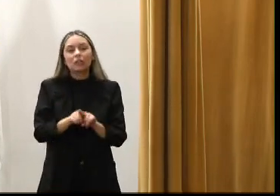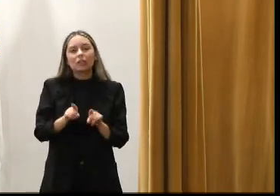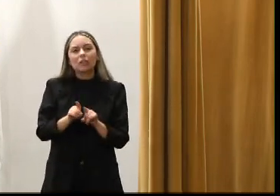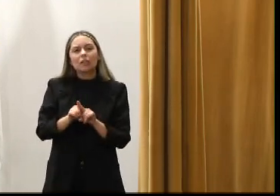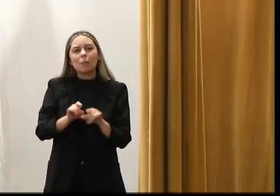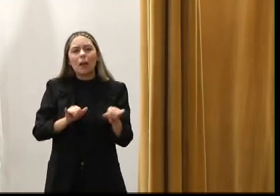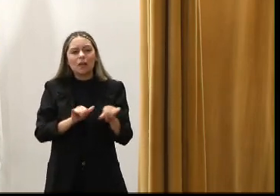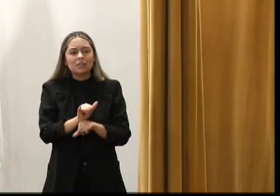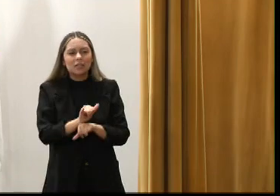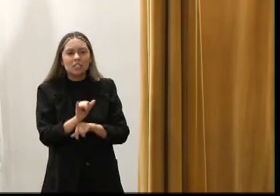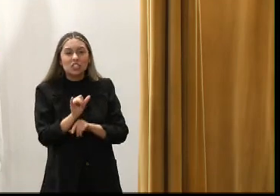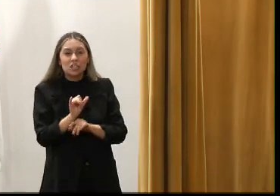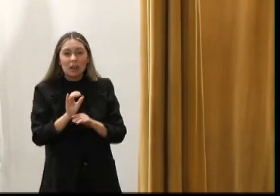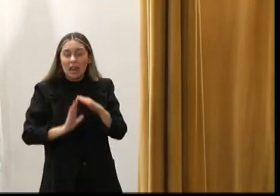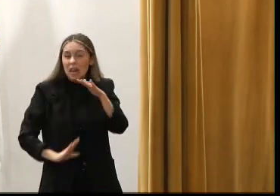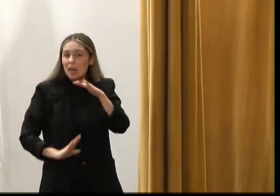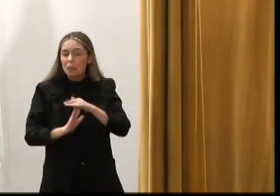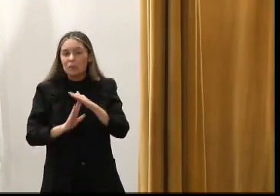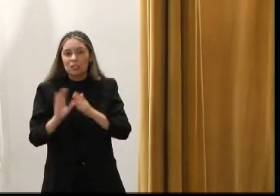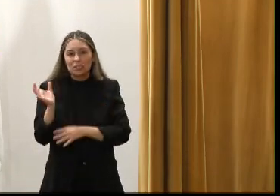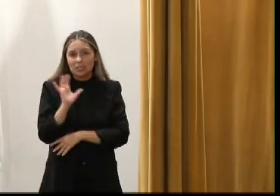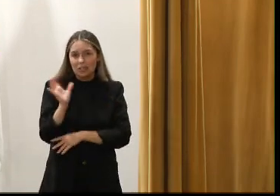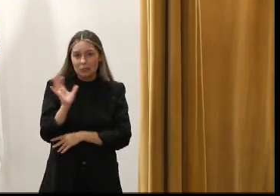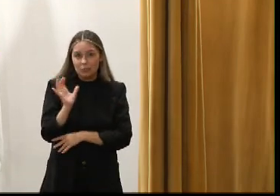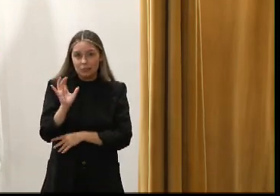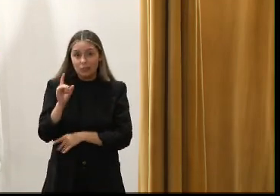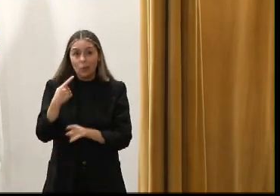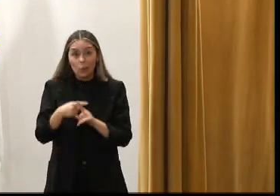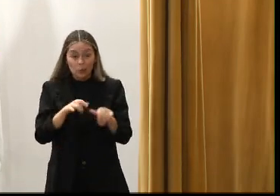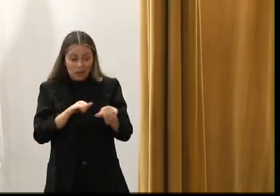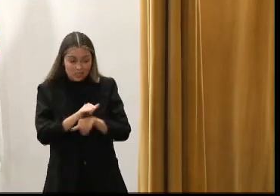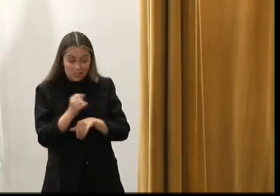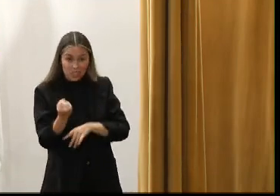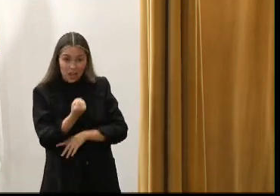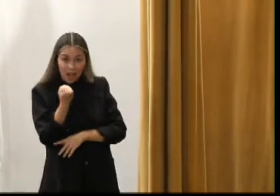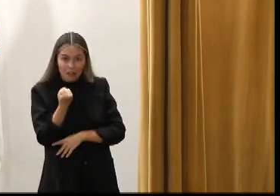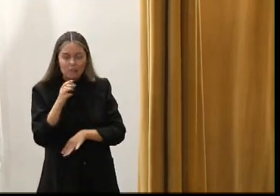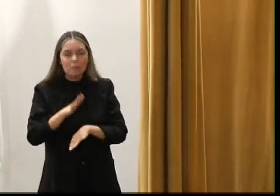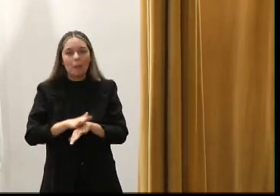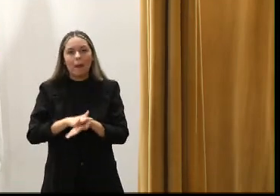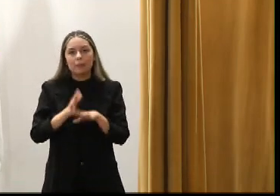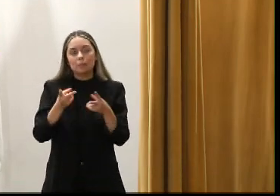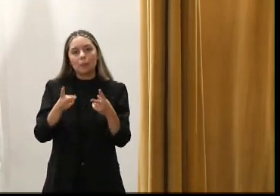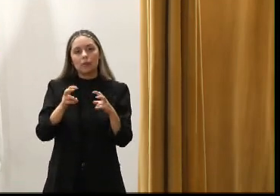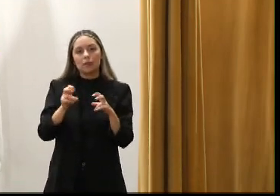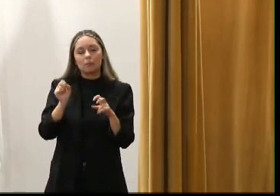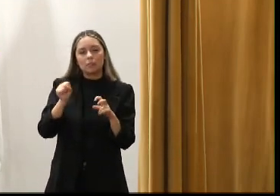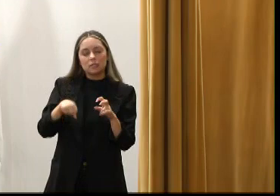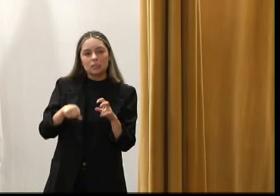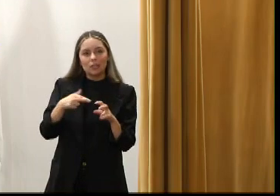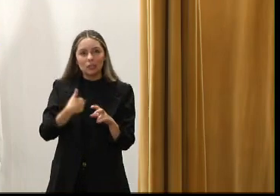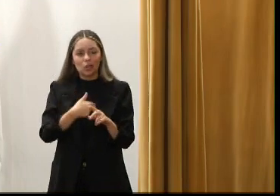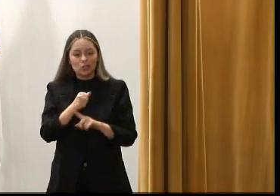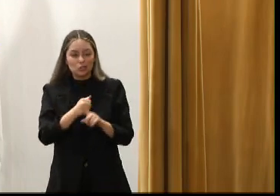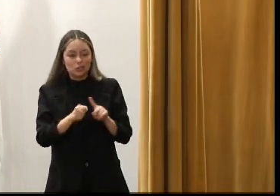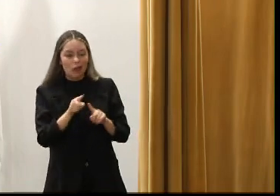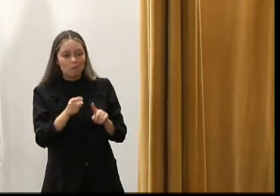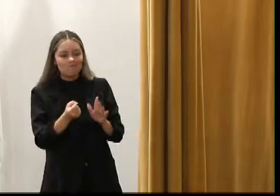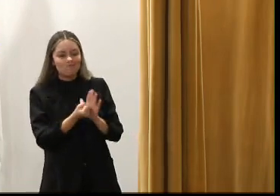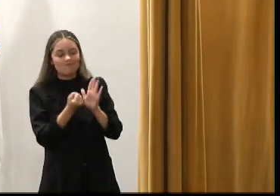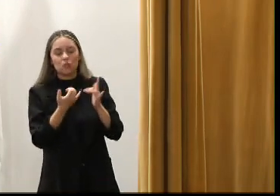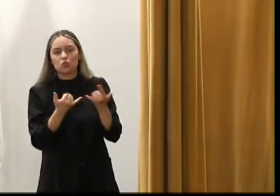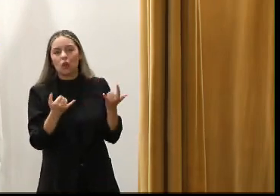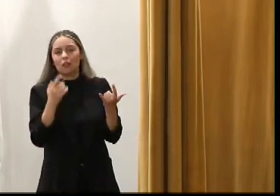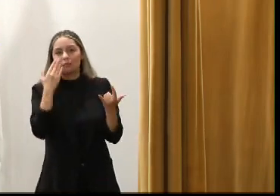que talvez os eventos climáticos extremos sejam aqueles mais visíveis para a nossa sociedade em